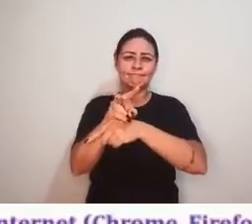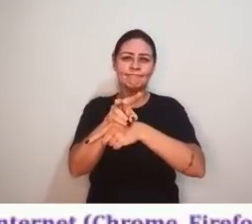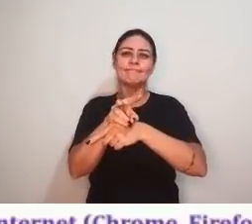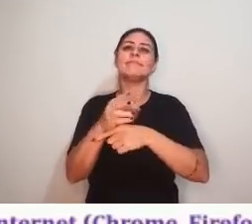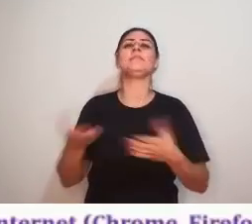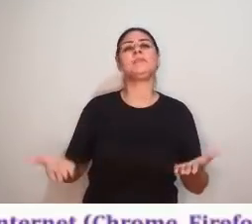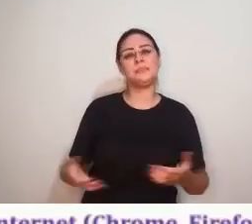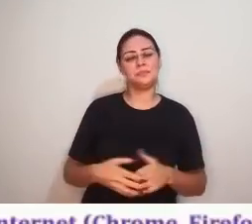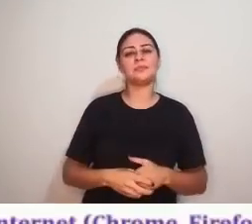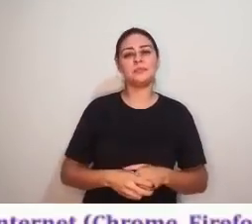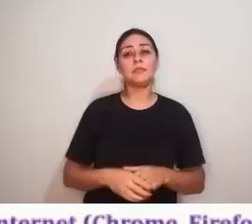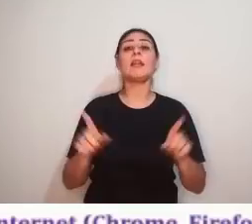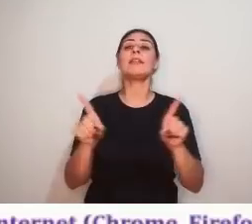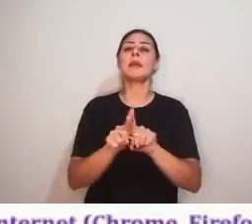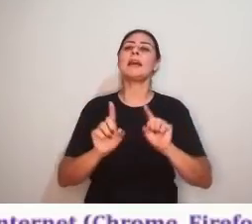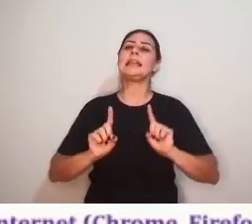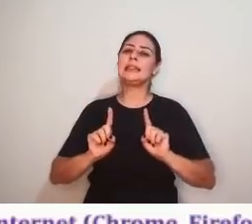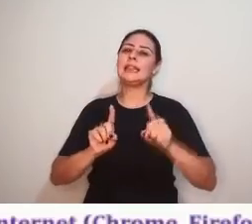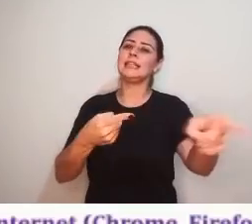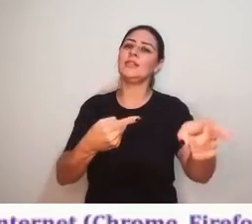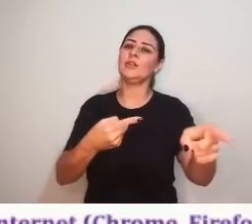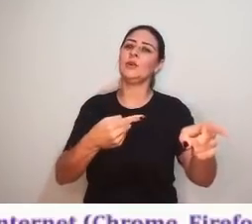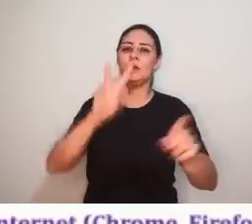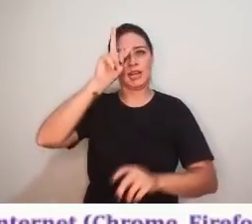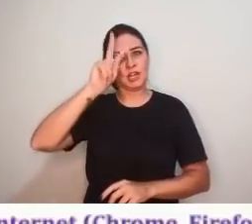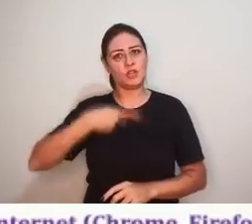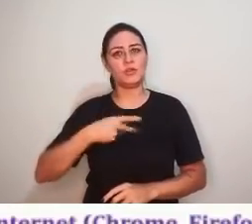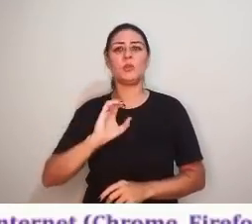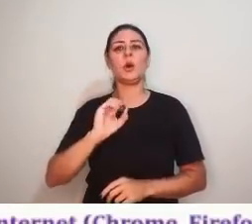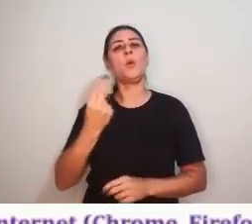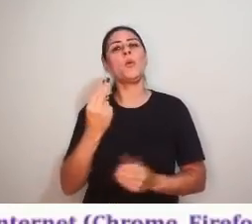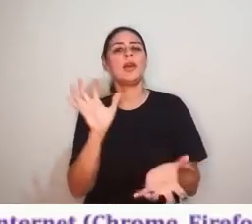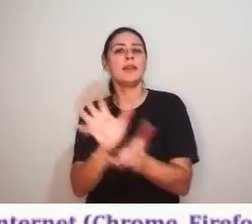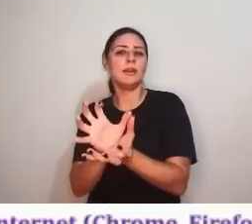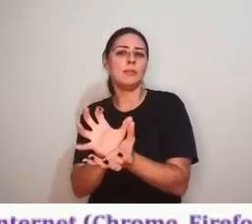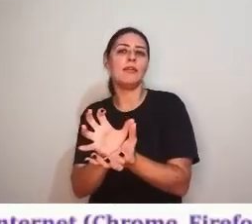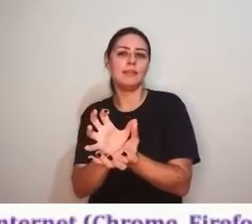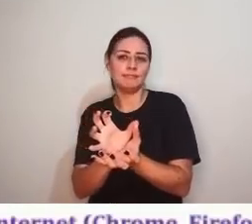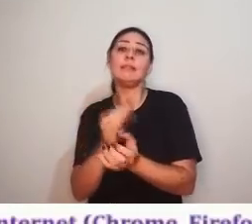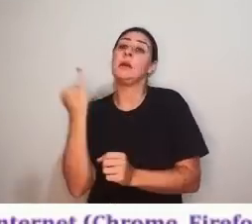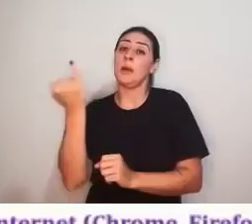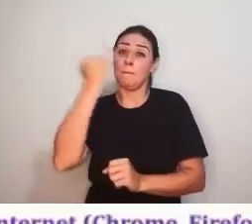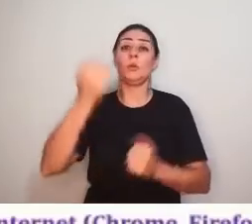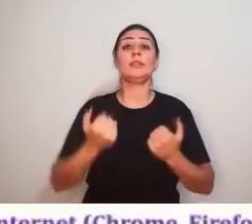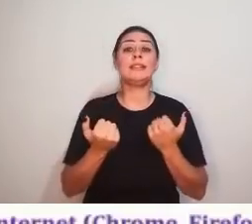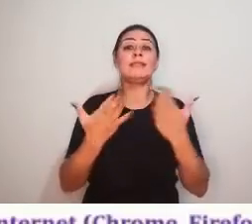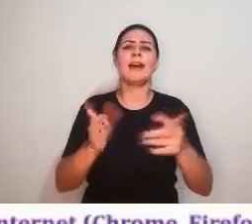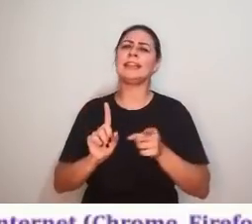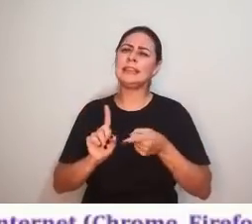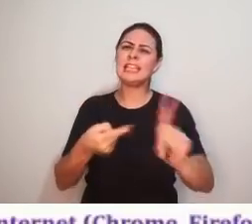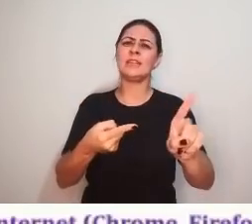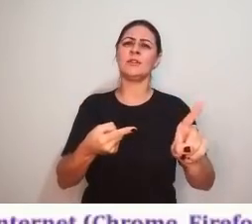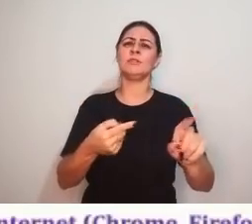vamos entender por quê. E o desafio individual em equipe, que sempre, na protagonização do estudante, lançar